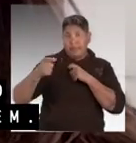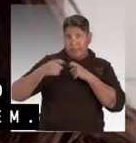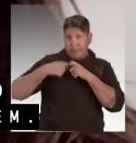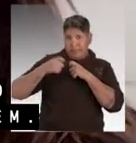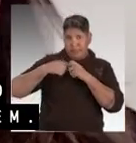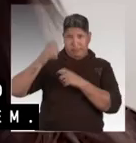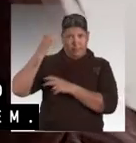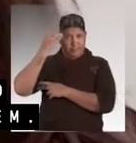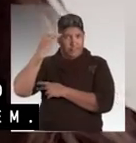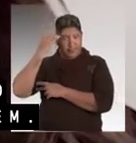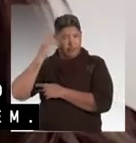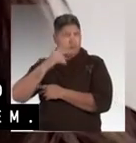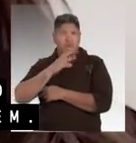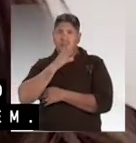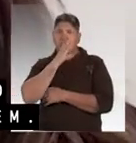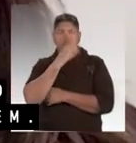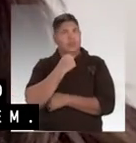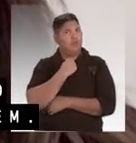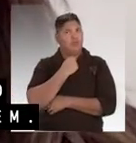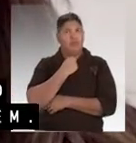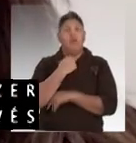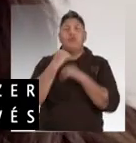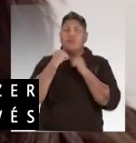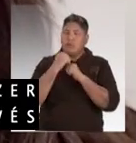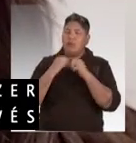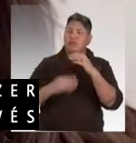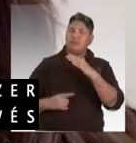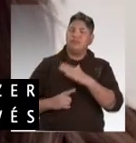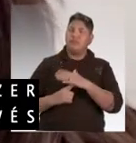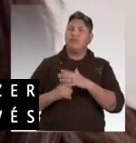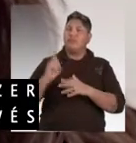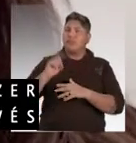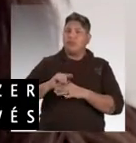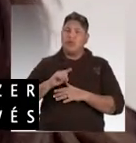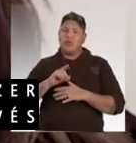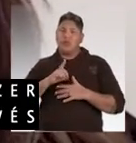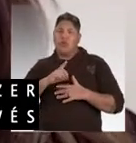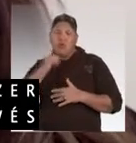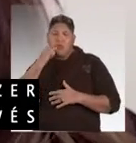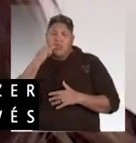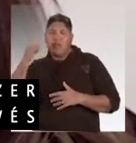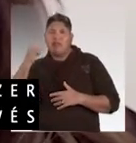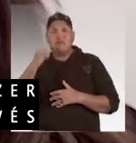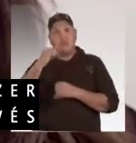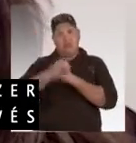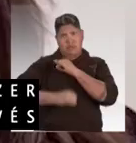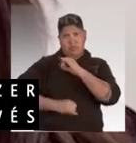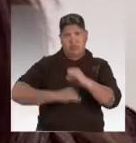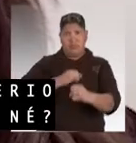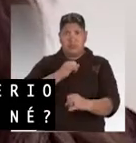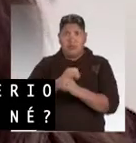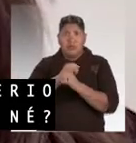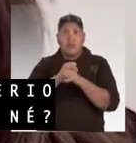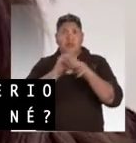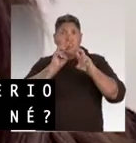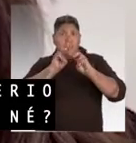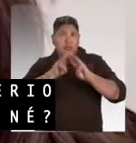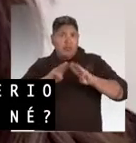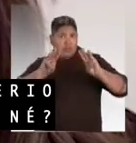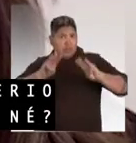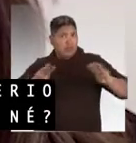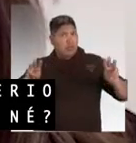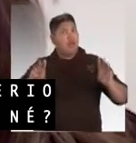do assédio sexual, não se calem. Então, elas podem fazer denúncias, seja através dos sites do